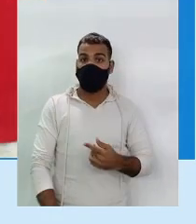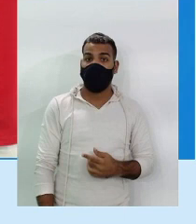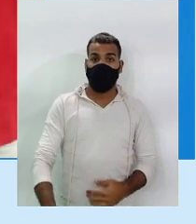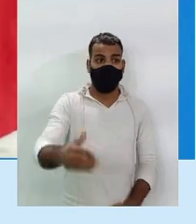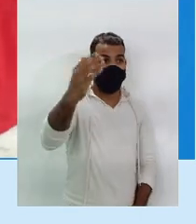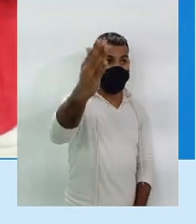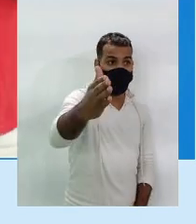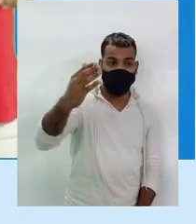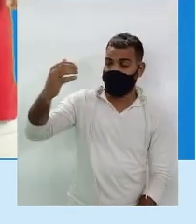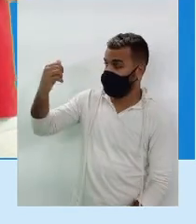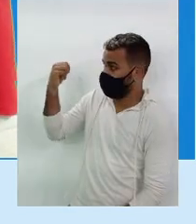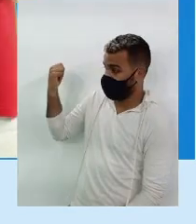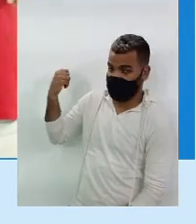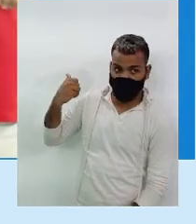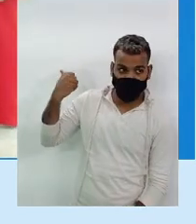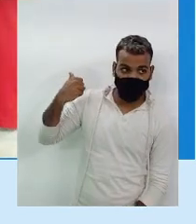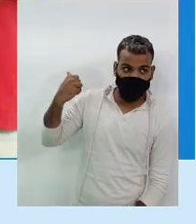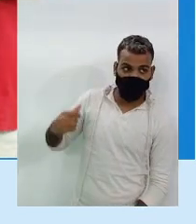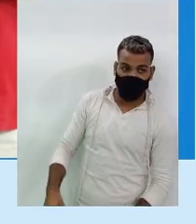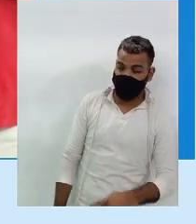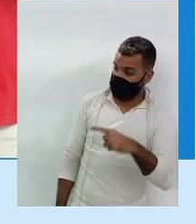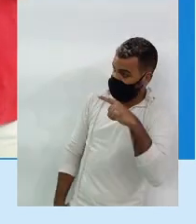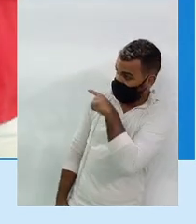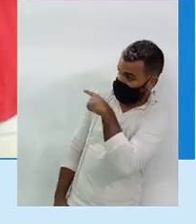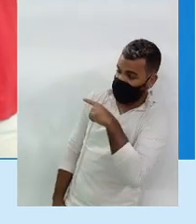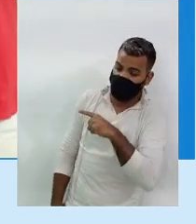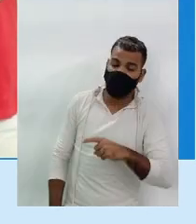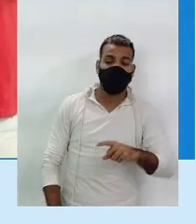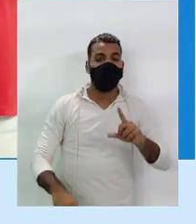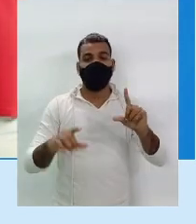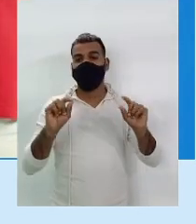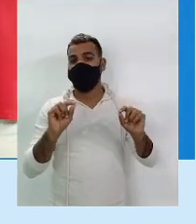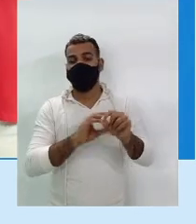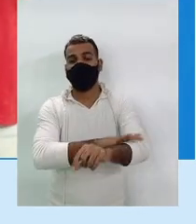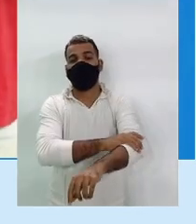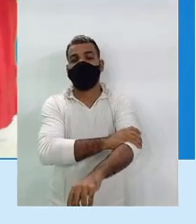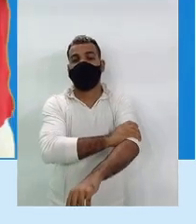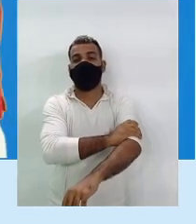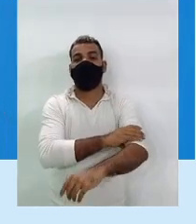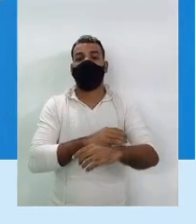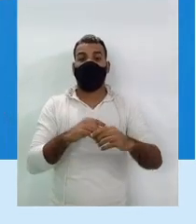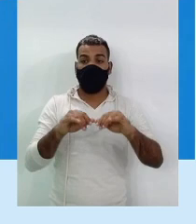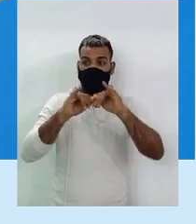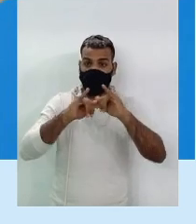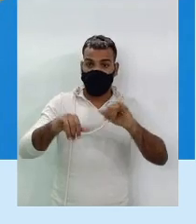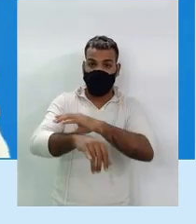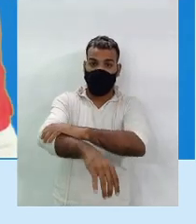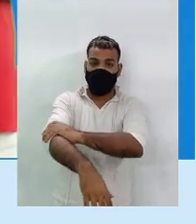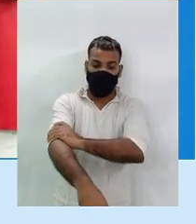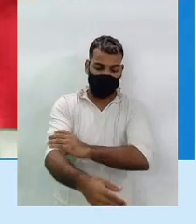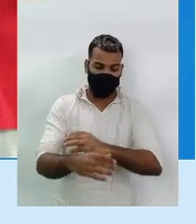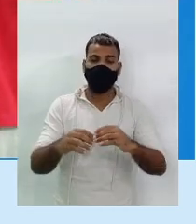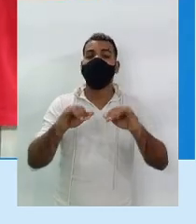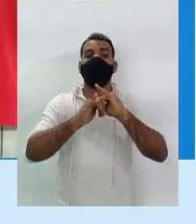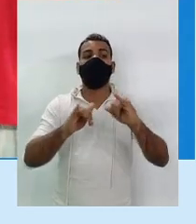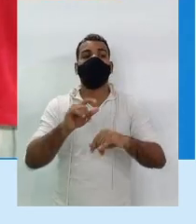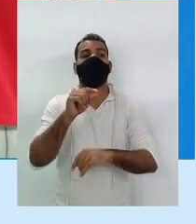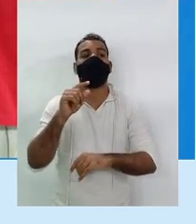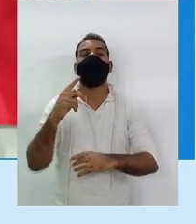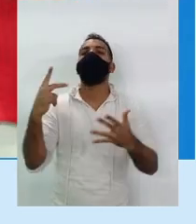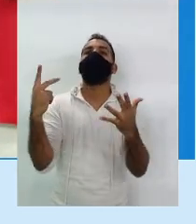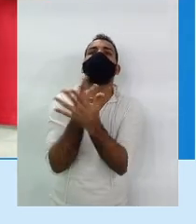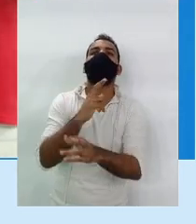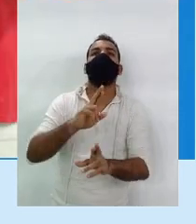ainda trago para vocês a seguinte questão. De modo geral, podemos chamar de notícia o relato de um fato